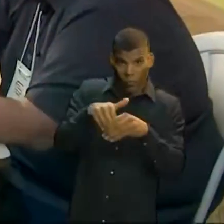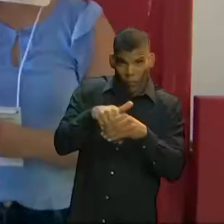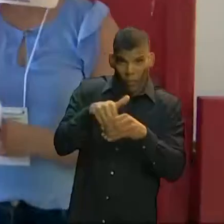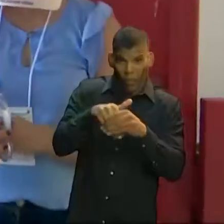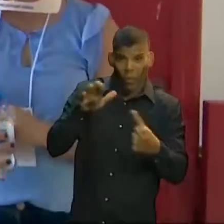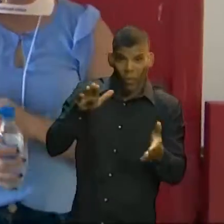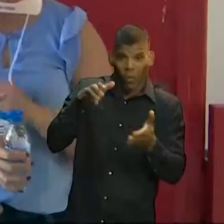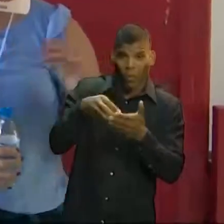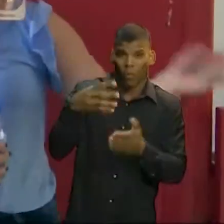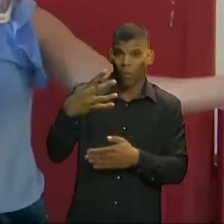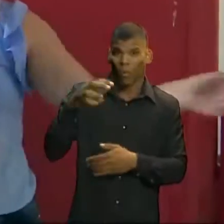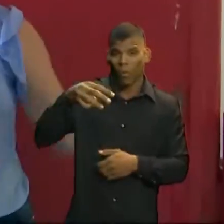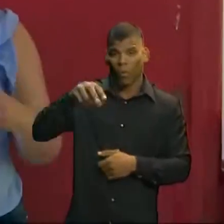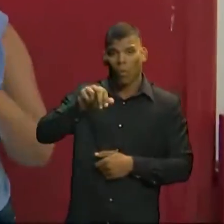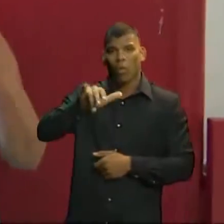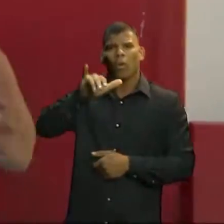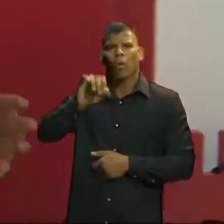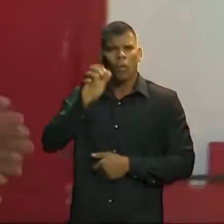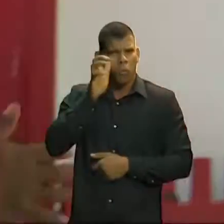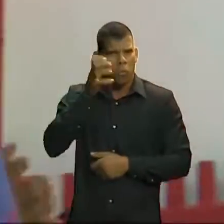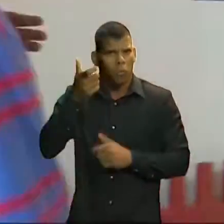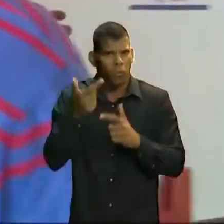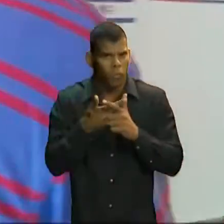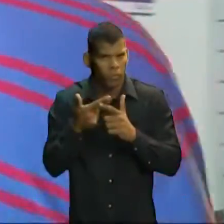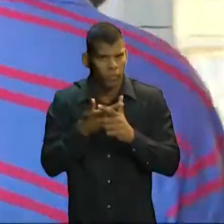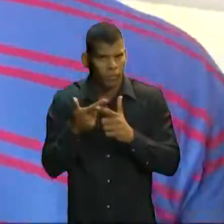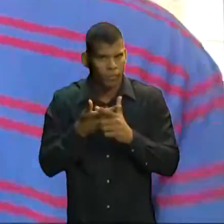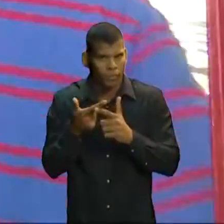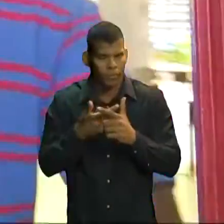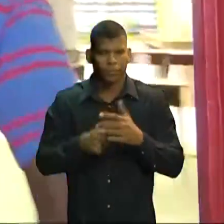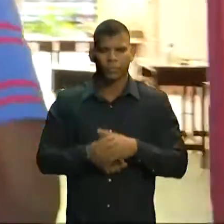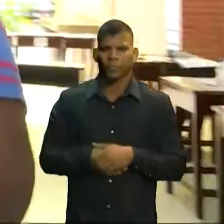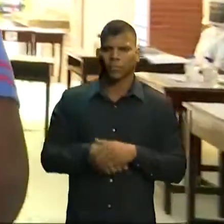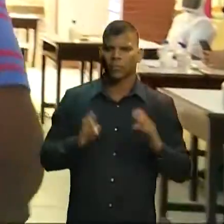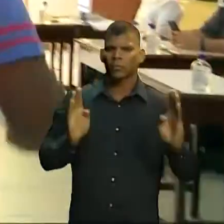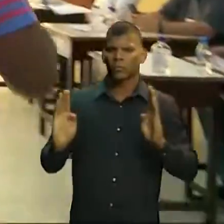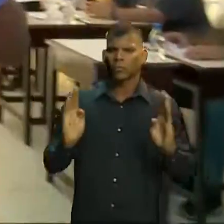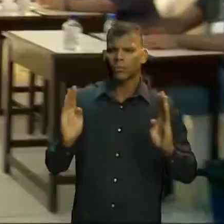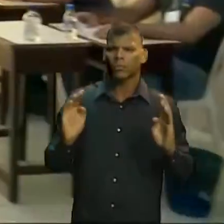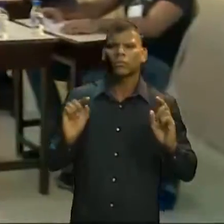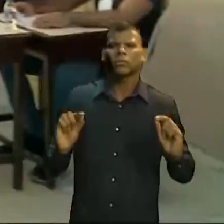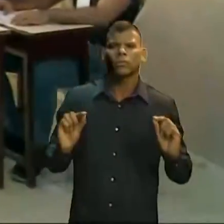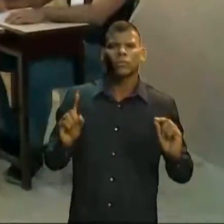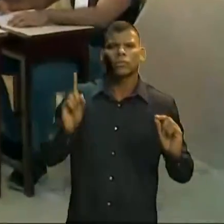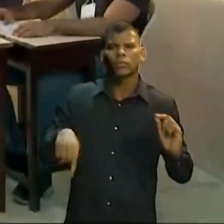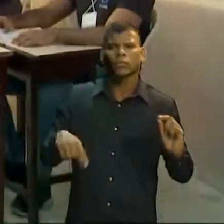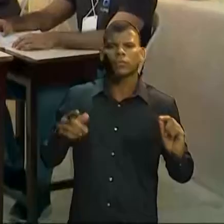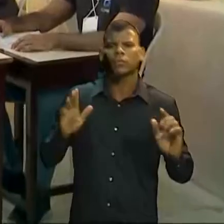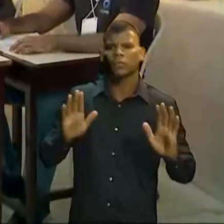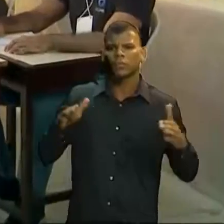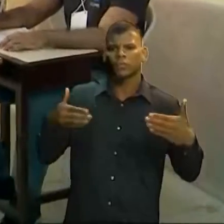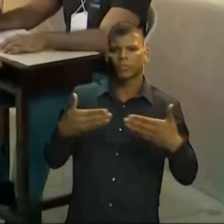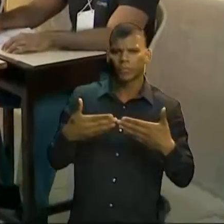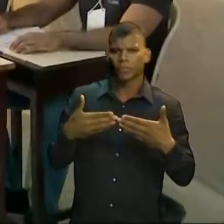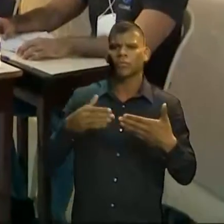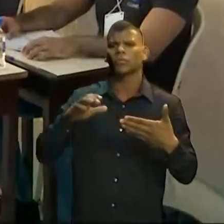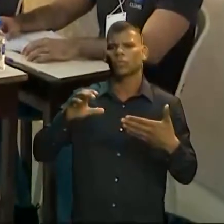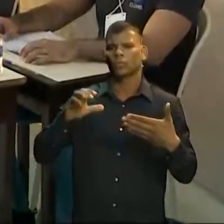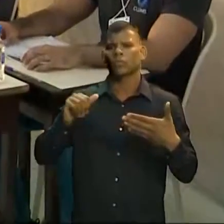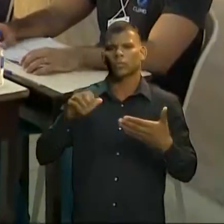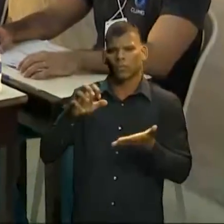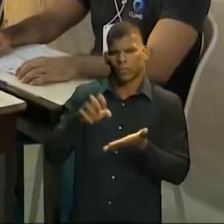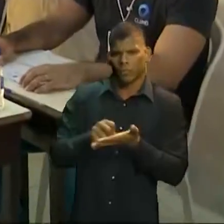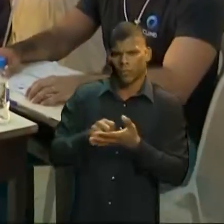de maio para solucionar o problema. Esse prazo representa o fechamento do cadastro eleitoral, que